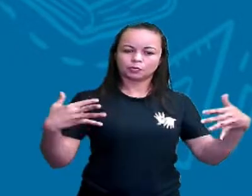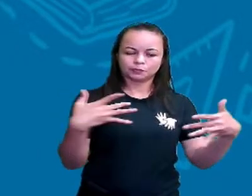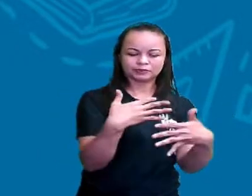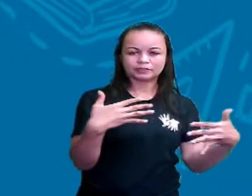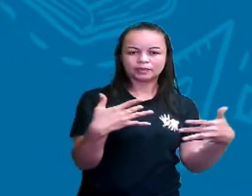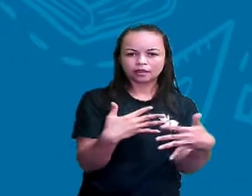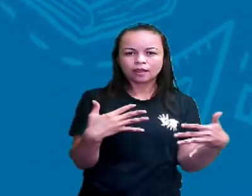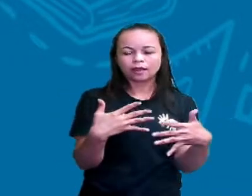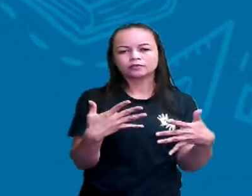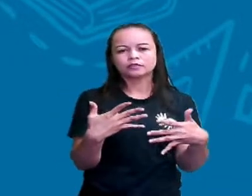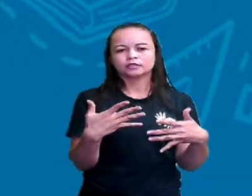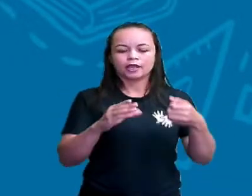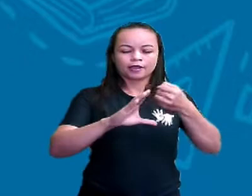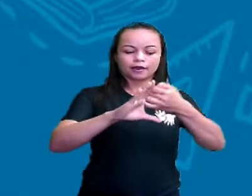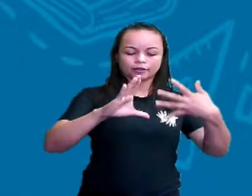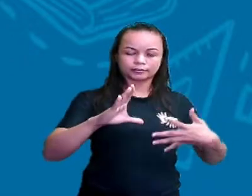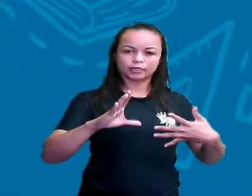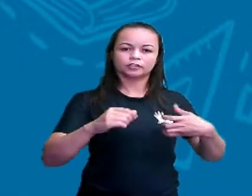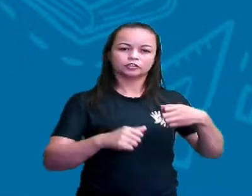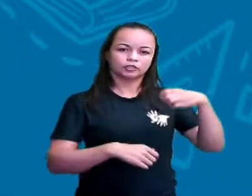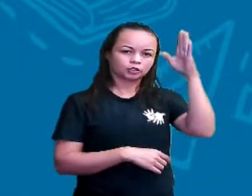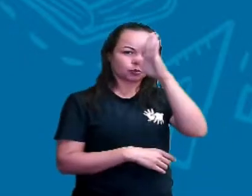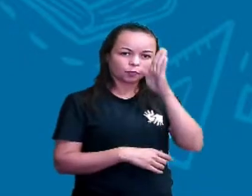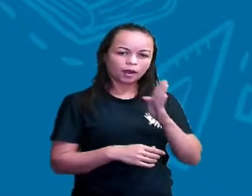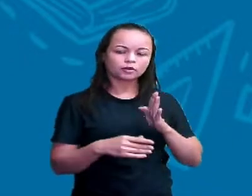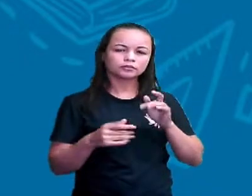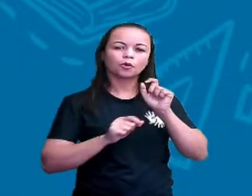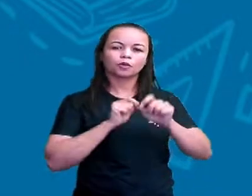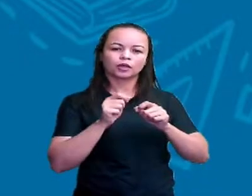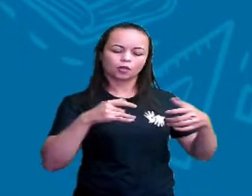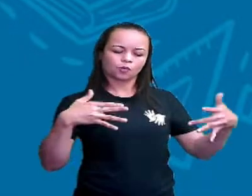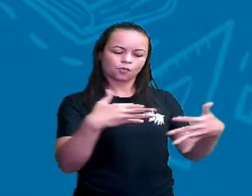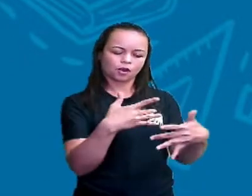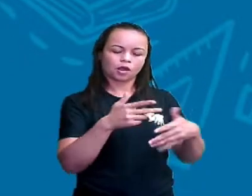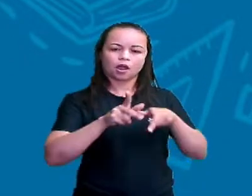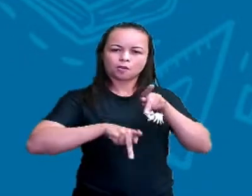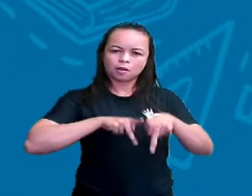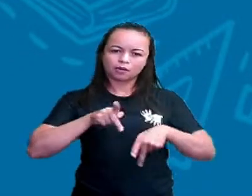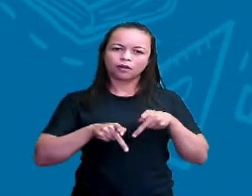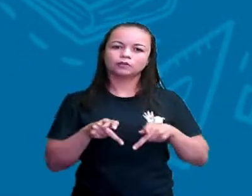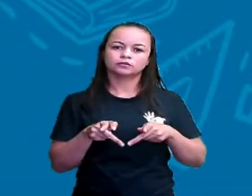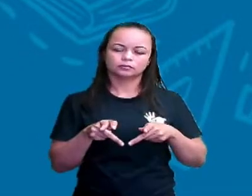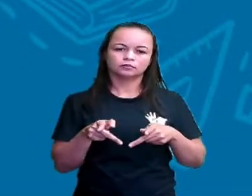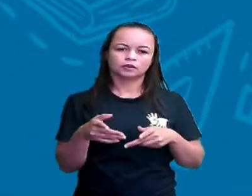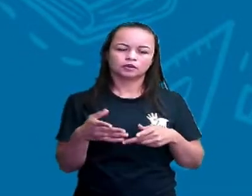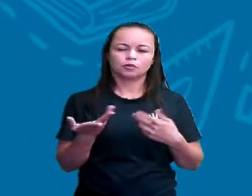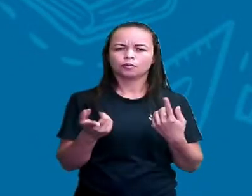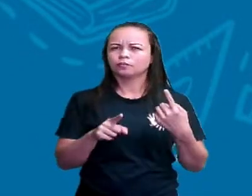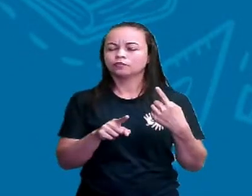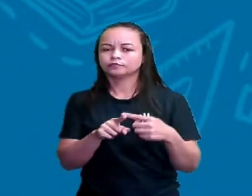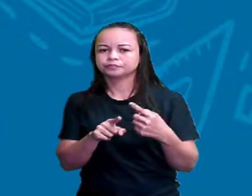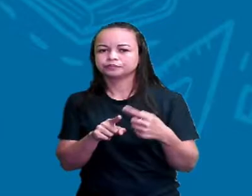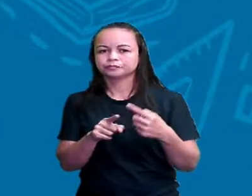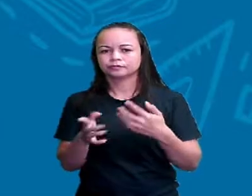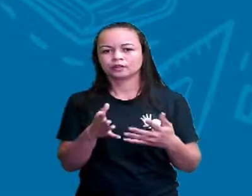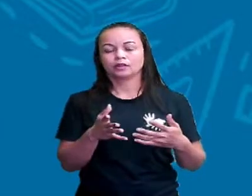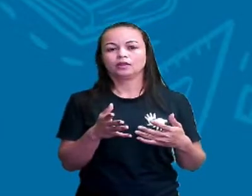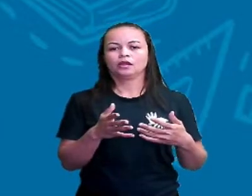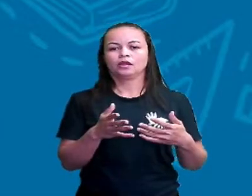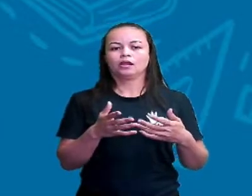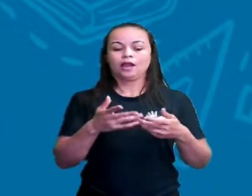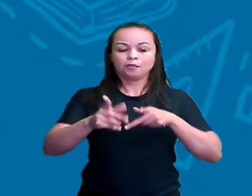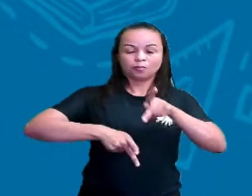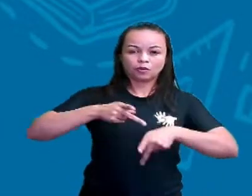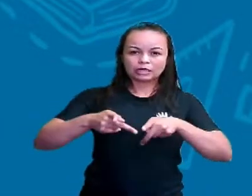principal característica da população brasileira atualmente é que nós somos uma população urbana, porque a população ela